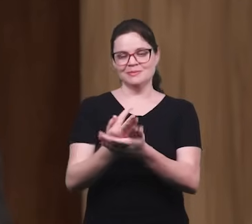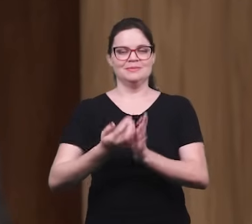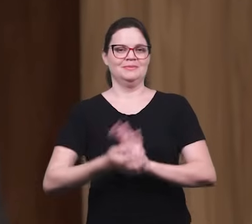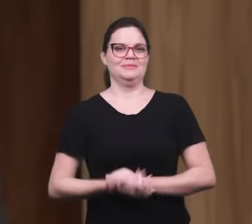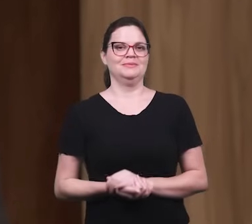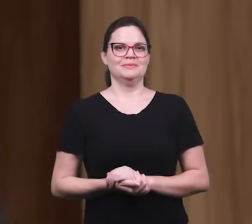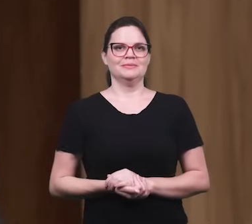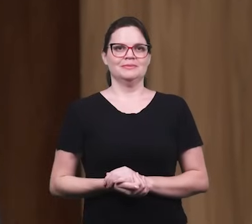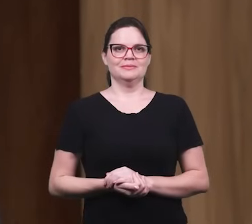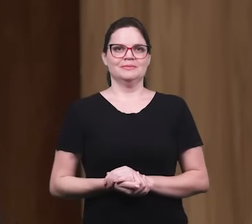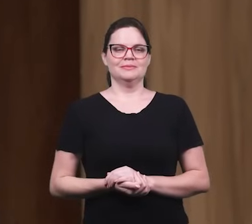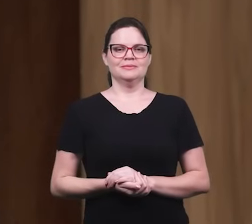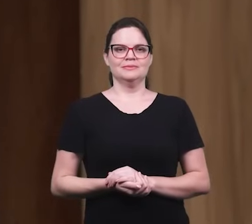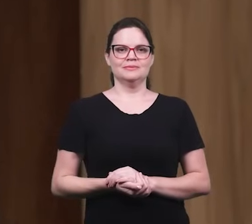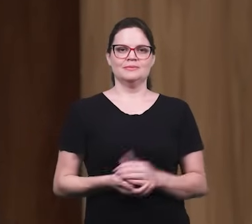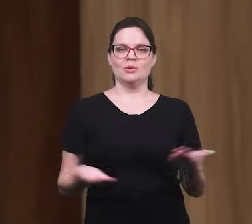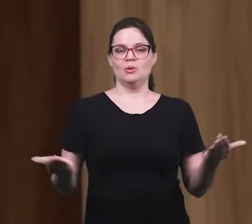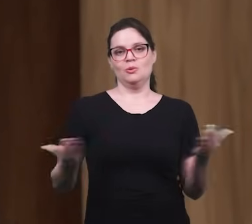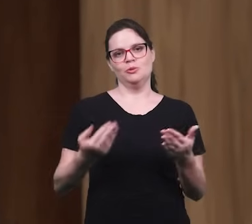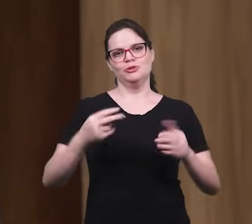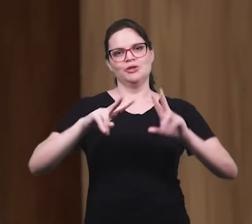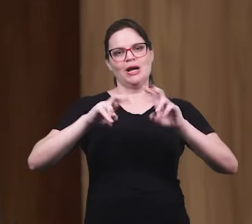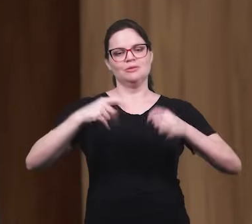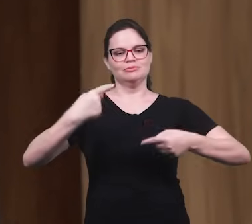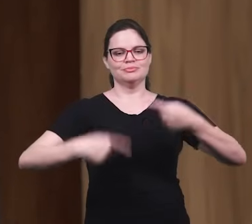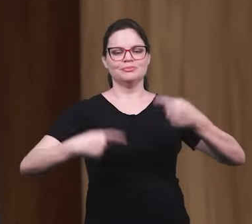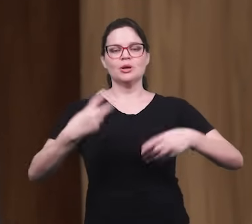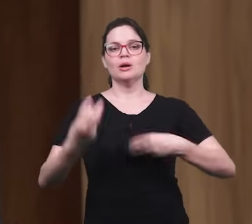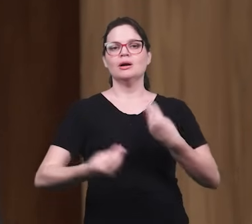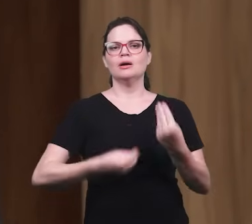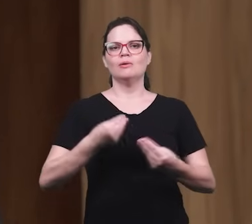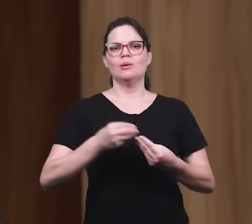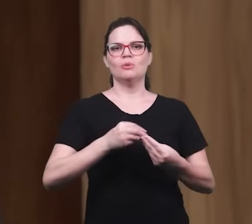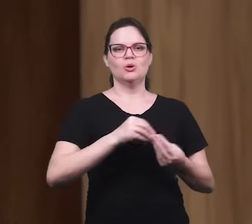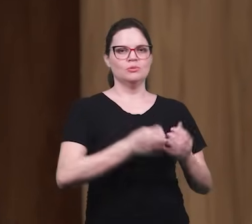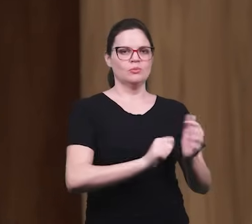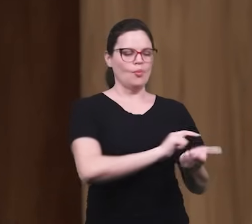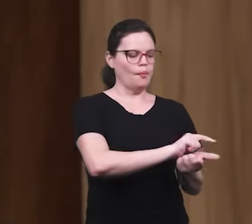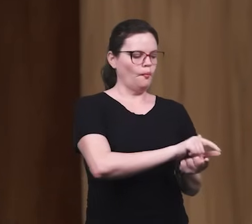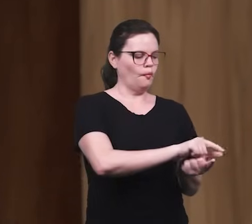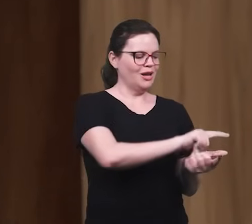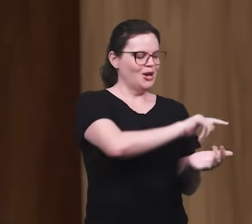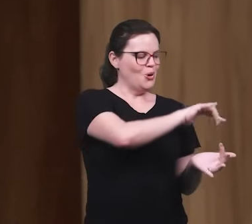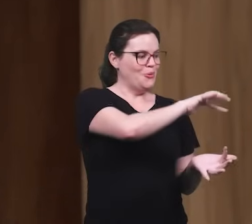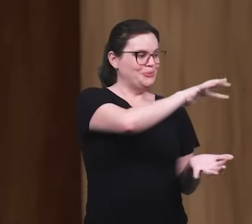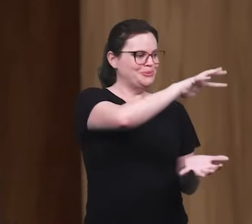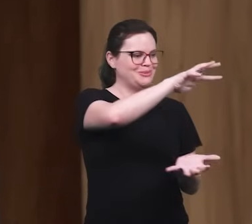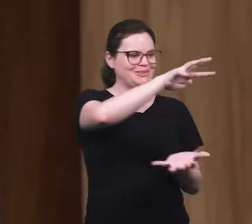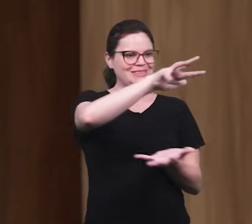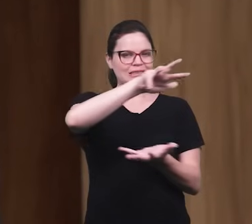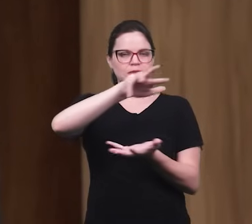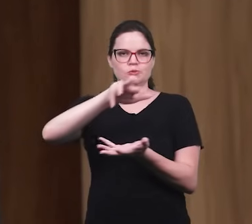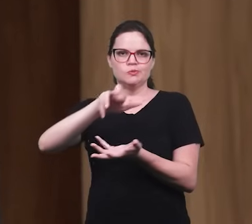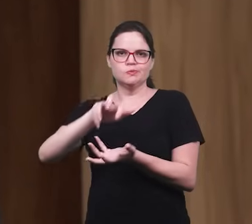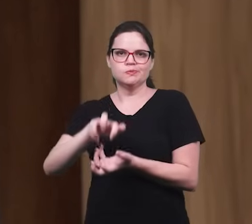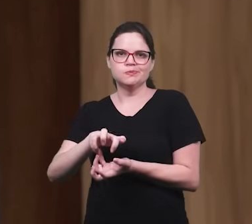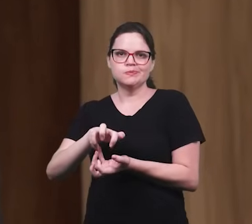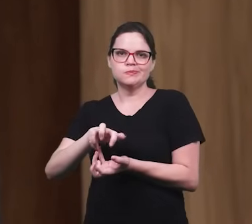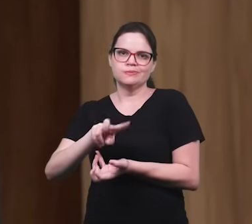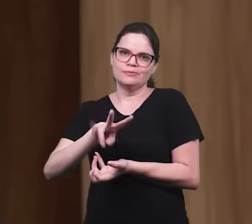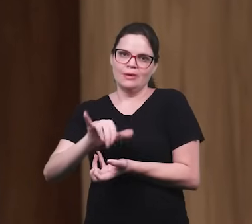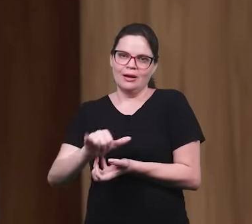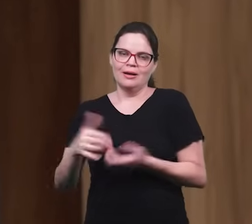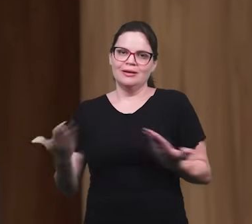programa Ciência e Fé. Nós hoje discutimos aqui a respeito do mundo que está envelhecendo.